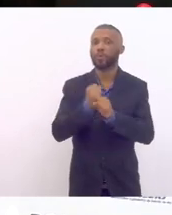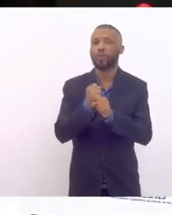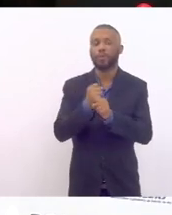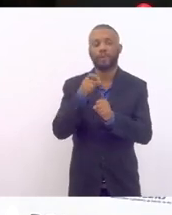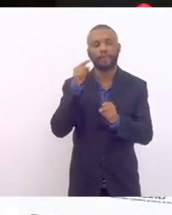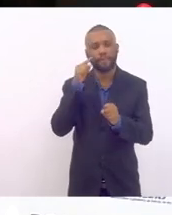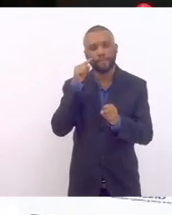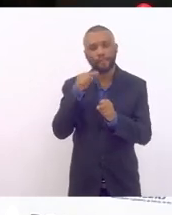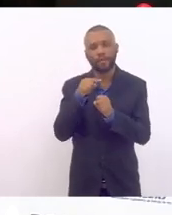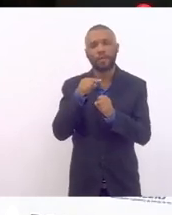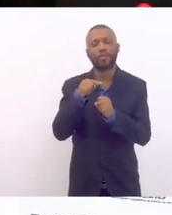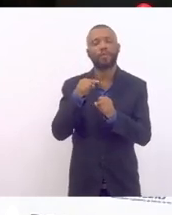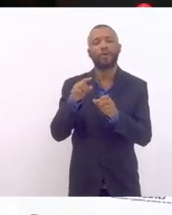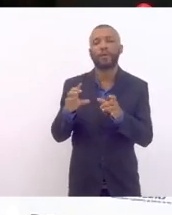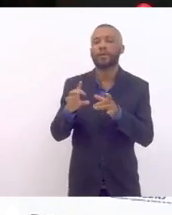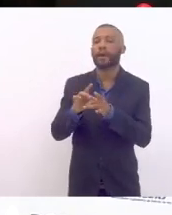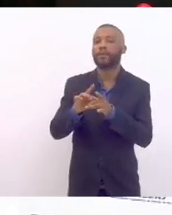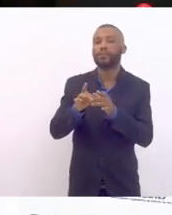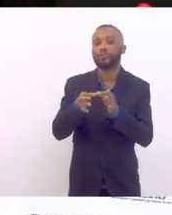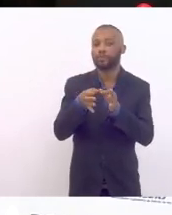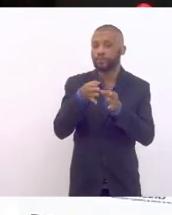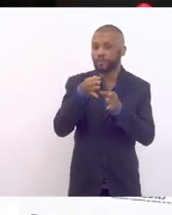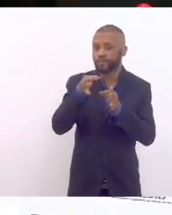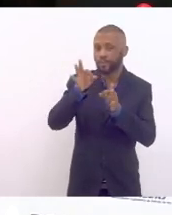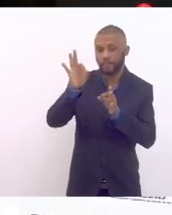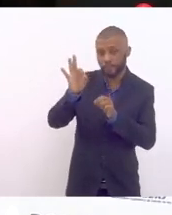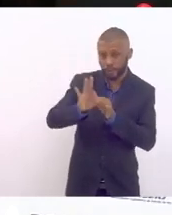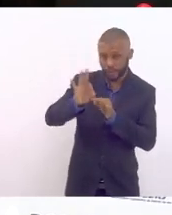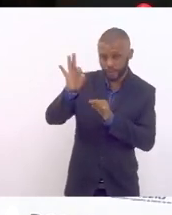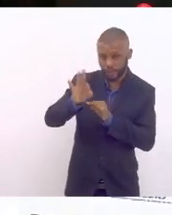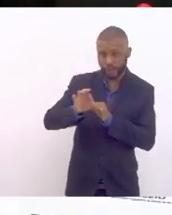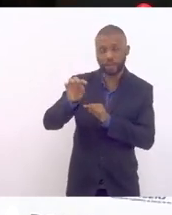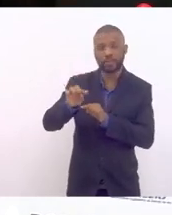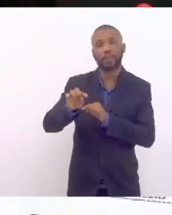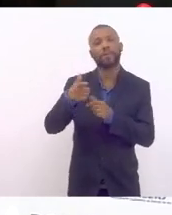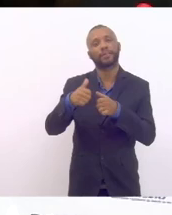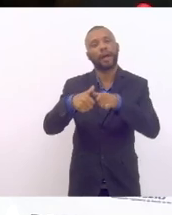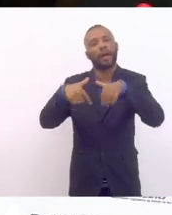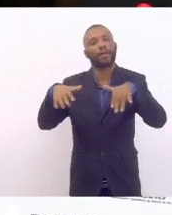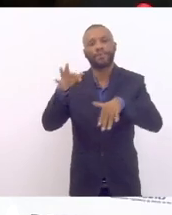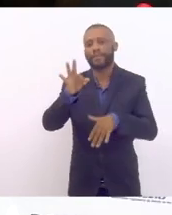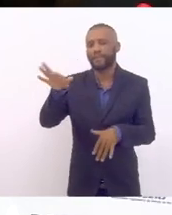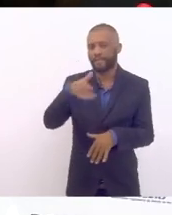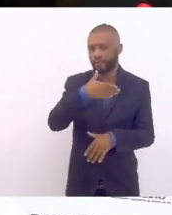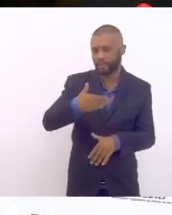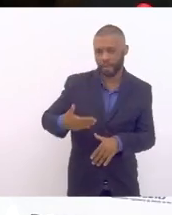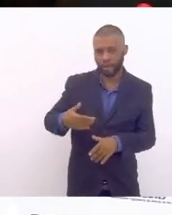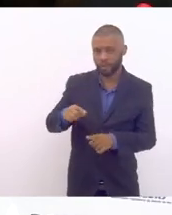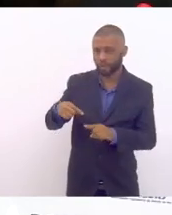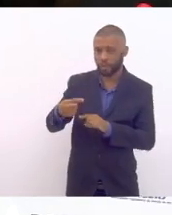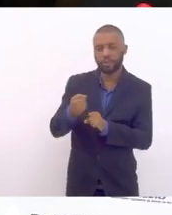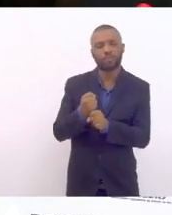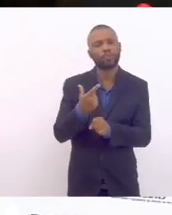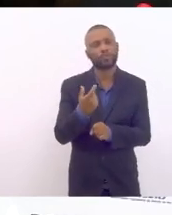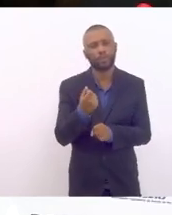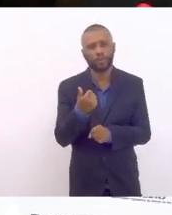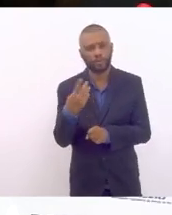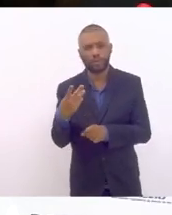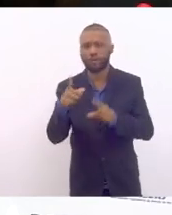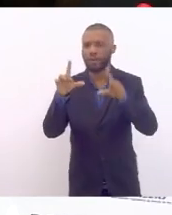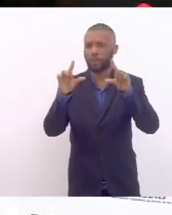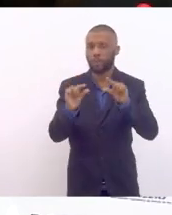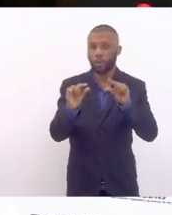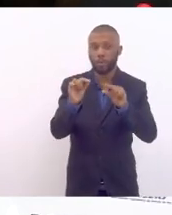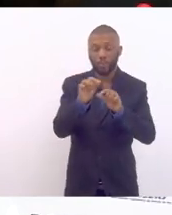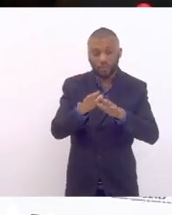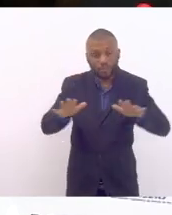calculada a partir dos indicadores da rede Federal depois disso a gente teve uma redução drástica em 2014 por exemplo a